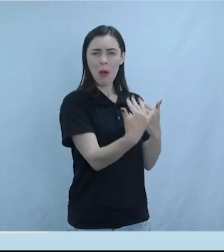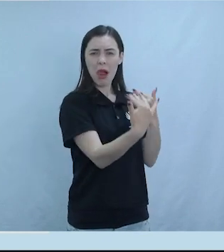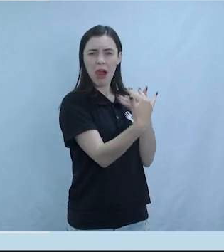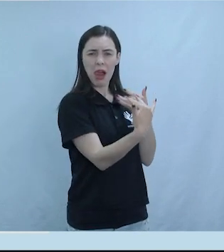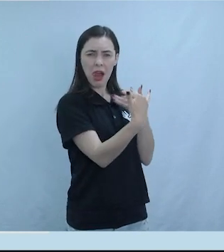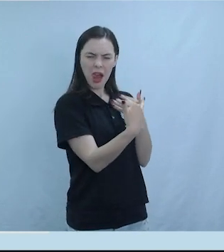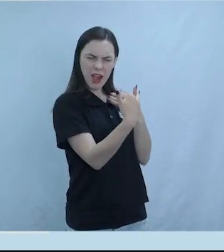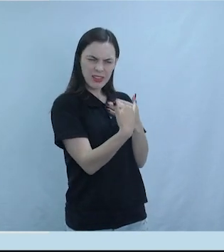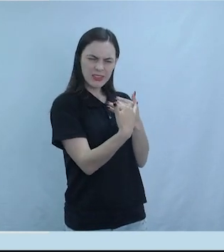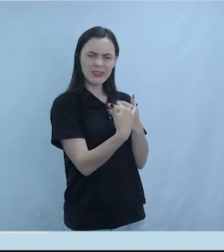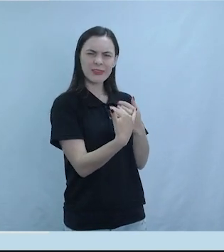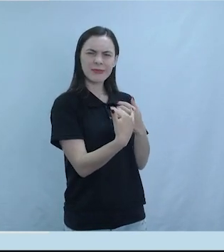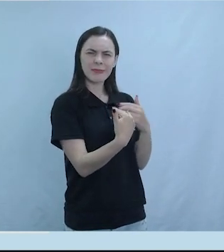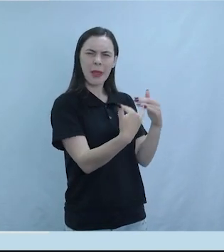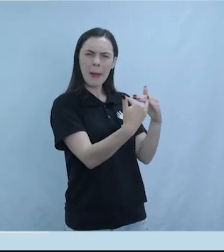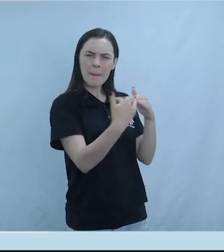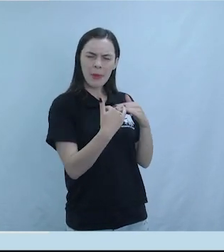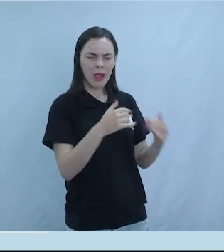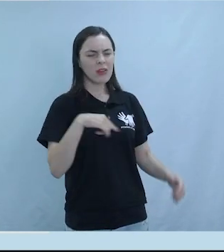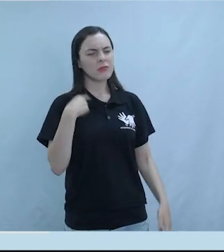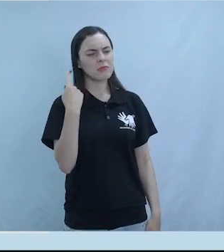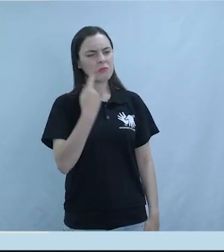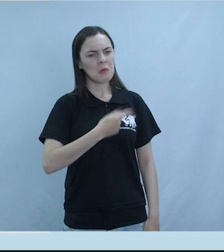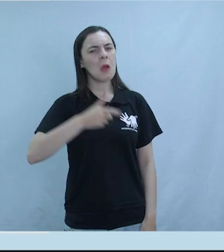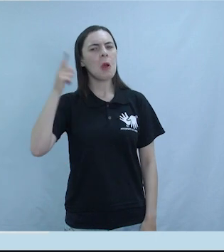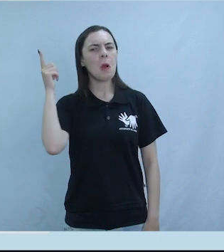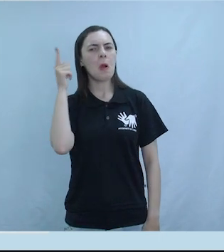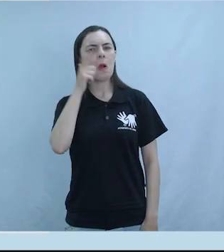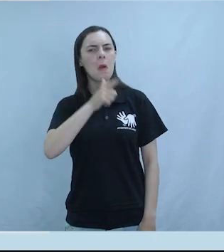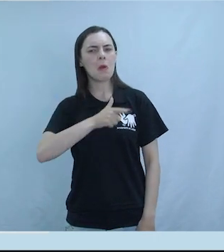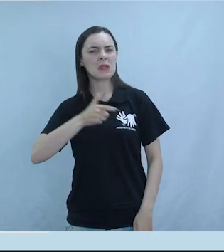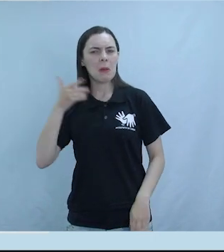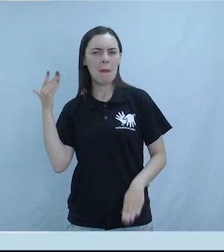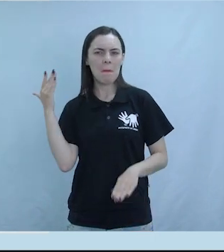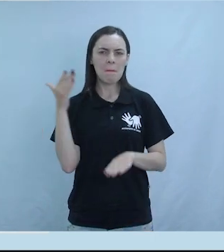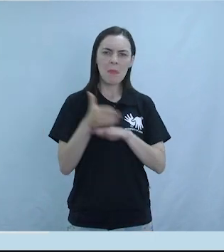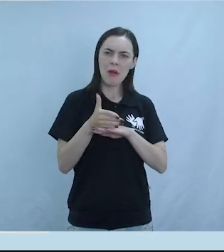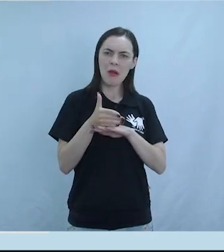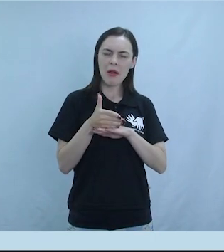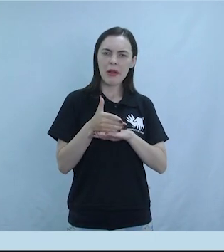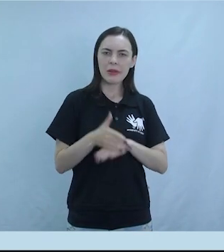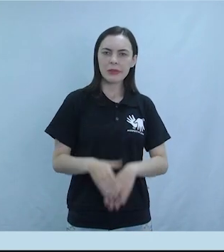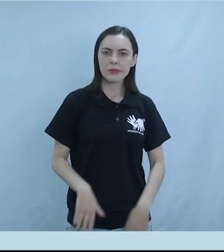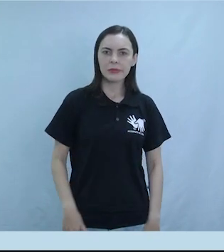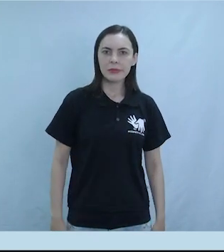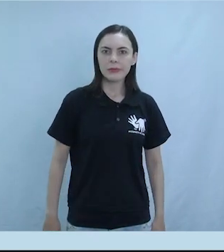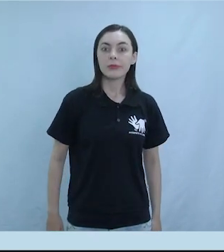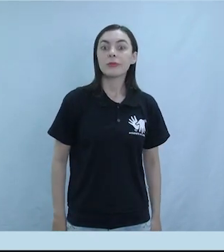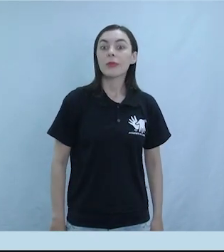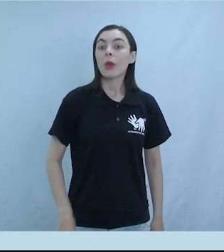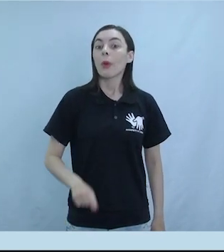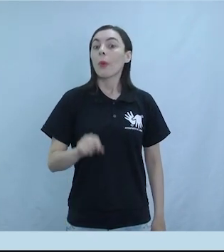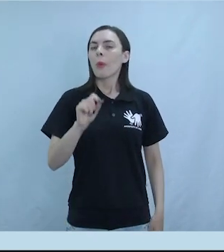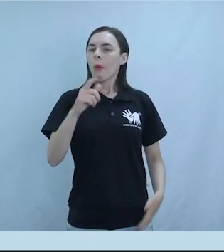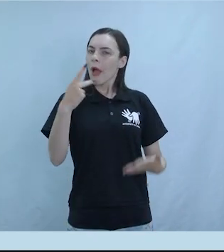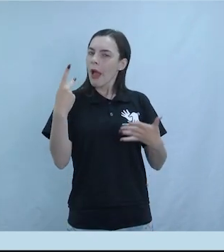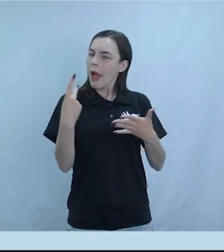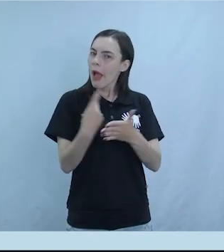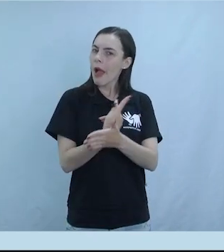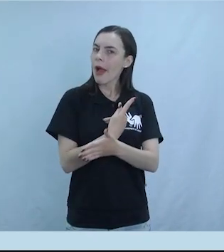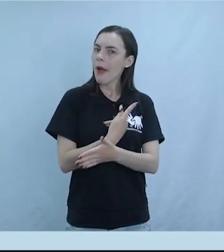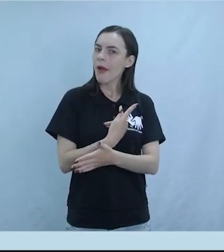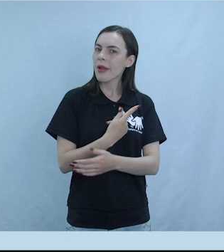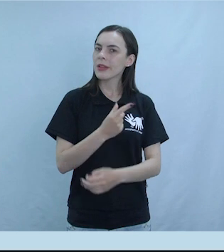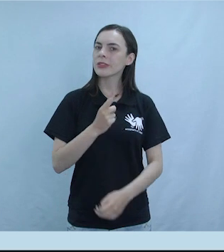exército vindo do além, nós o destruiríamos." Nesse mesmo